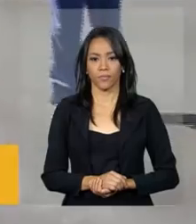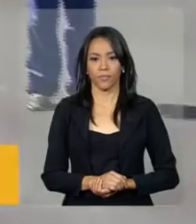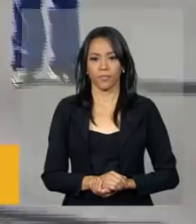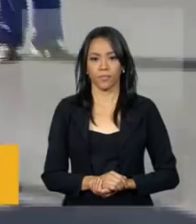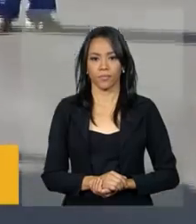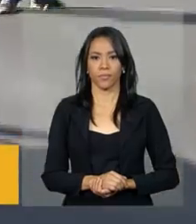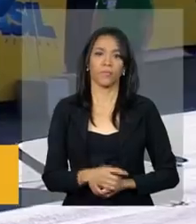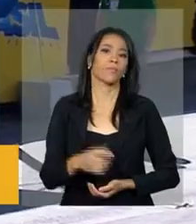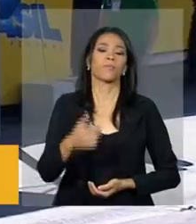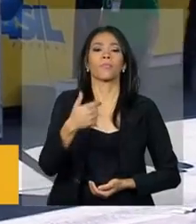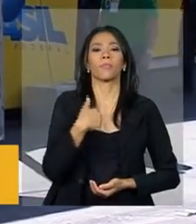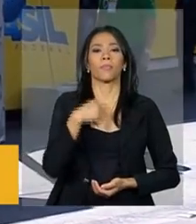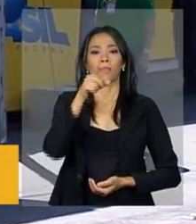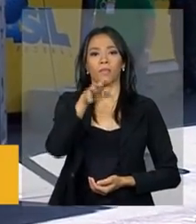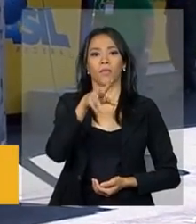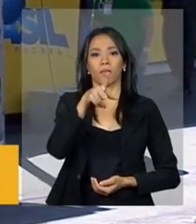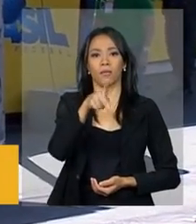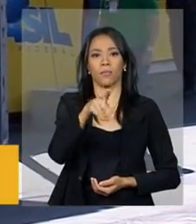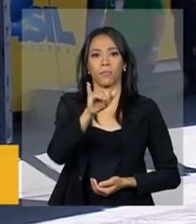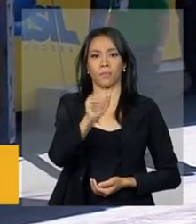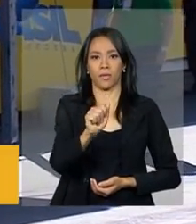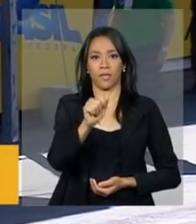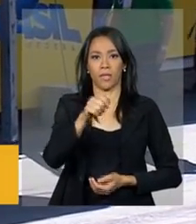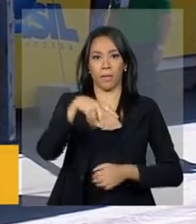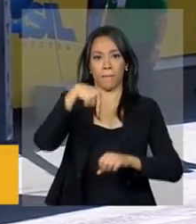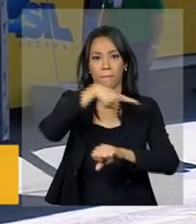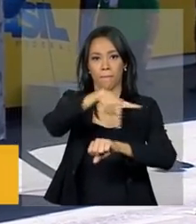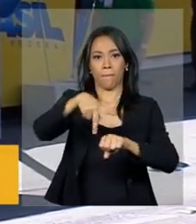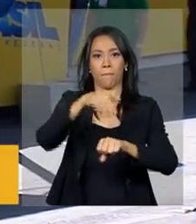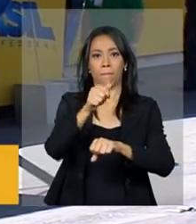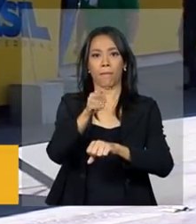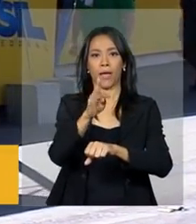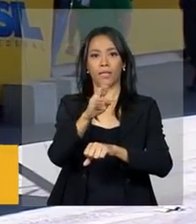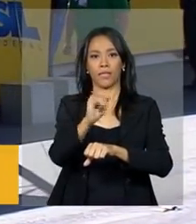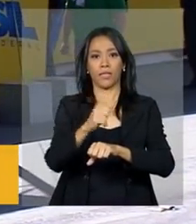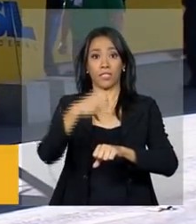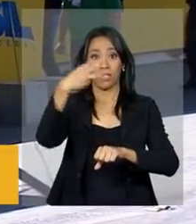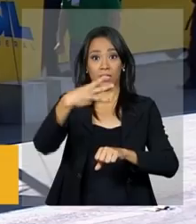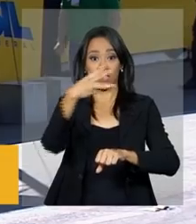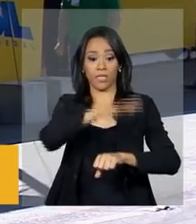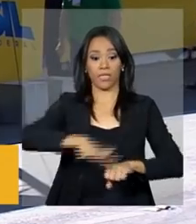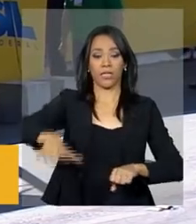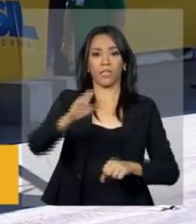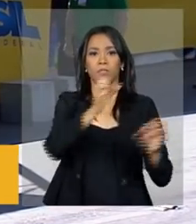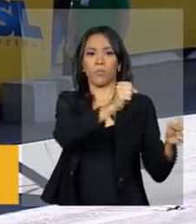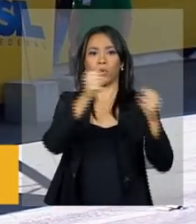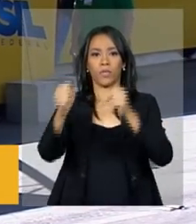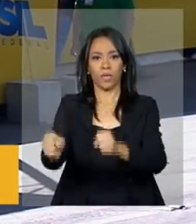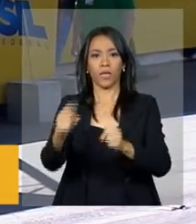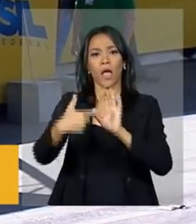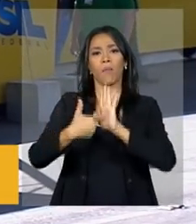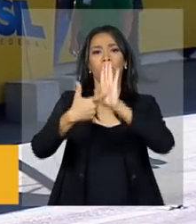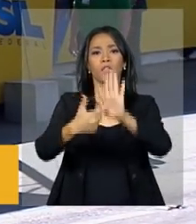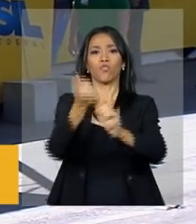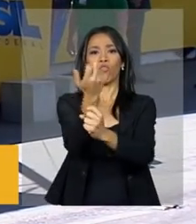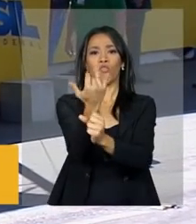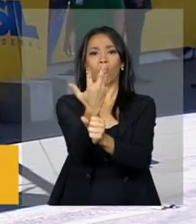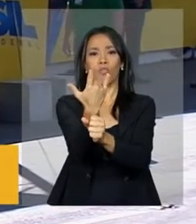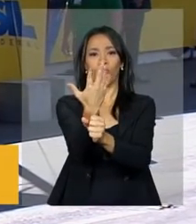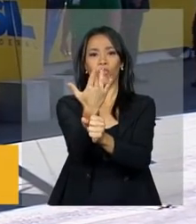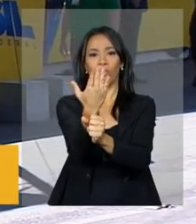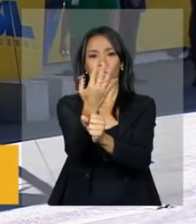Oriundo da Pia da Pátria, situada na Praça dos Três Poderes, apresento a Vossa Excelência o fogo simbólico da